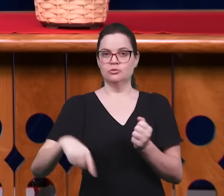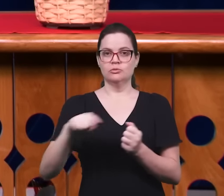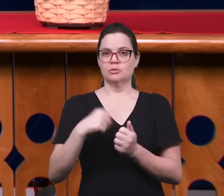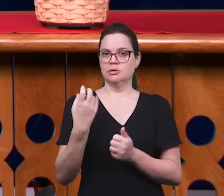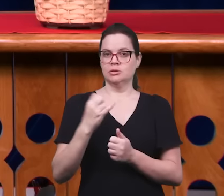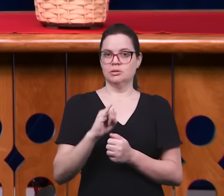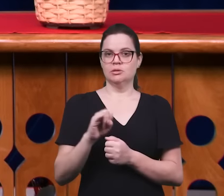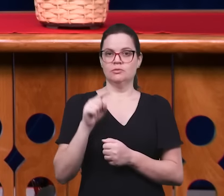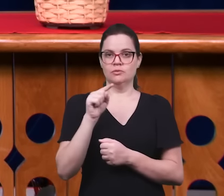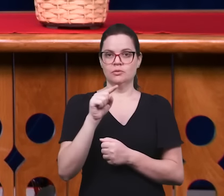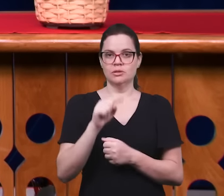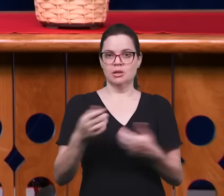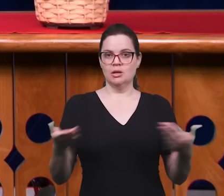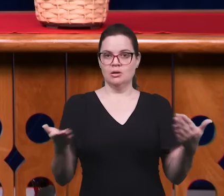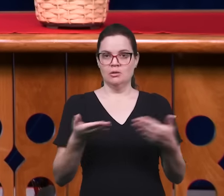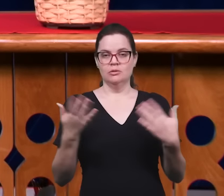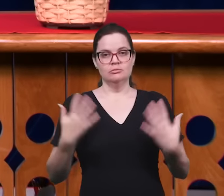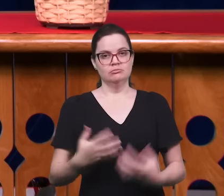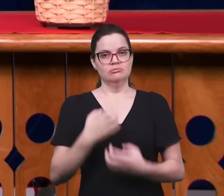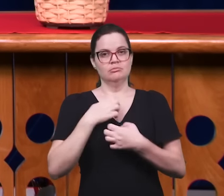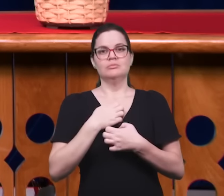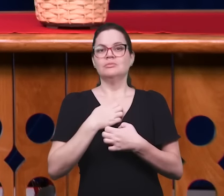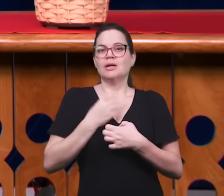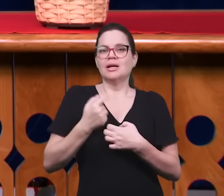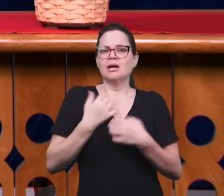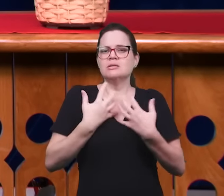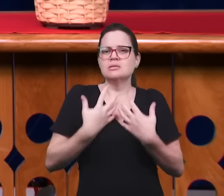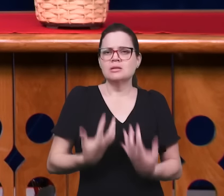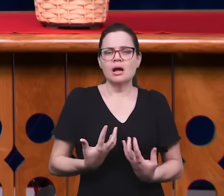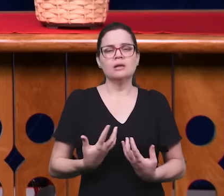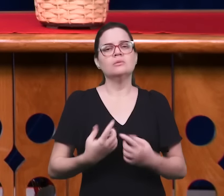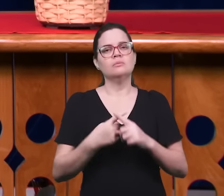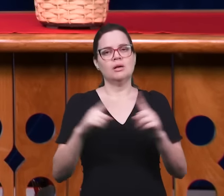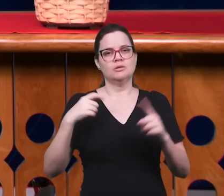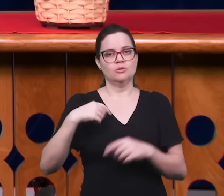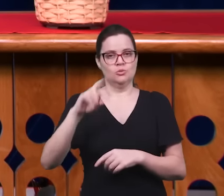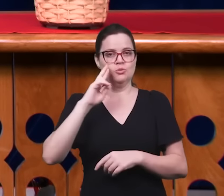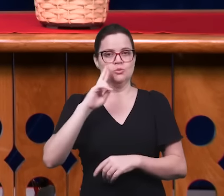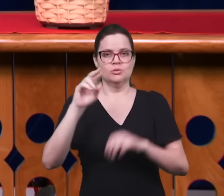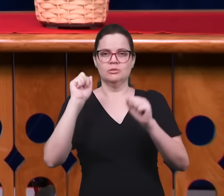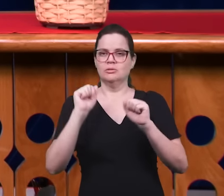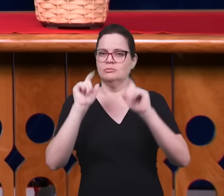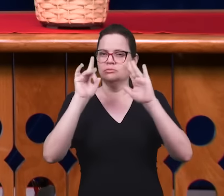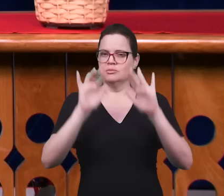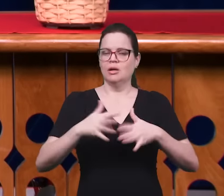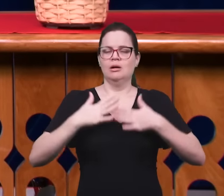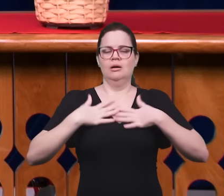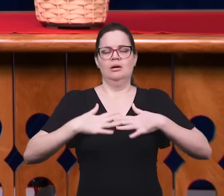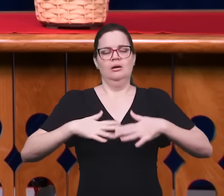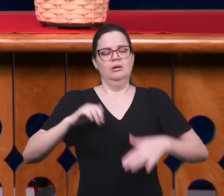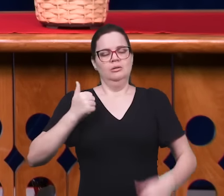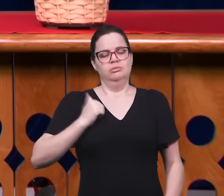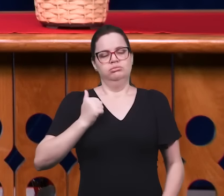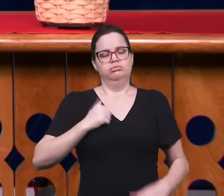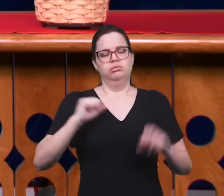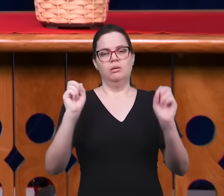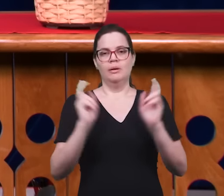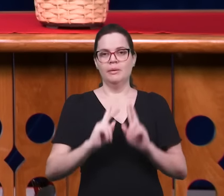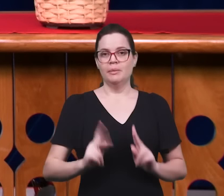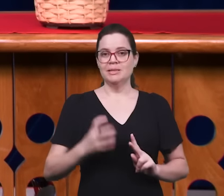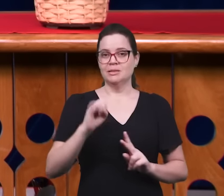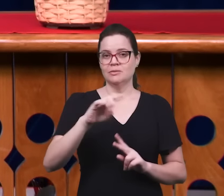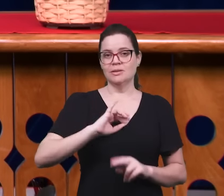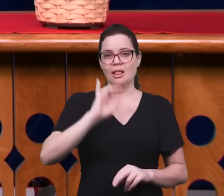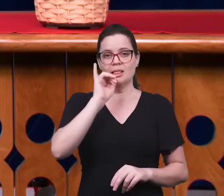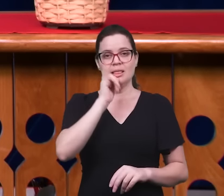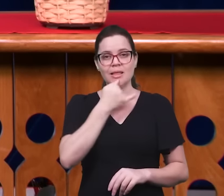alguém entrou aqui cansado, o Senhor, Ele é o nosso descanso. Alguém entrou triste, Ele é a nossa alegria, Ele é